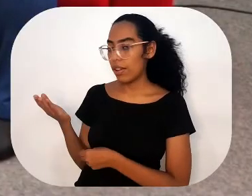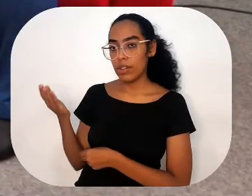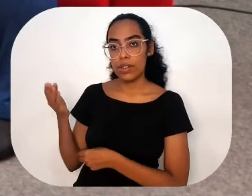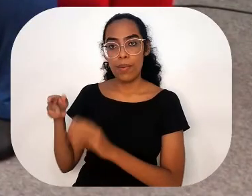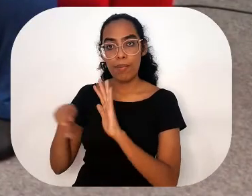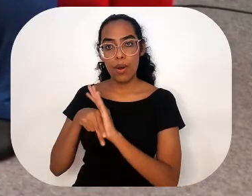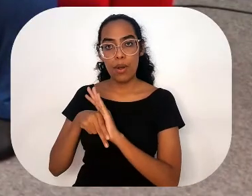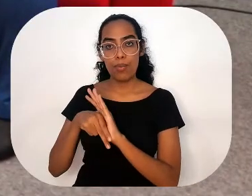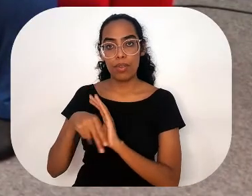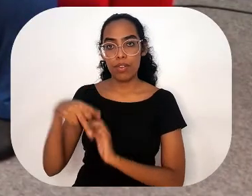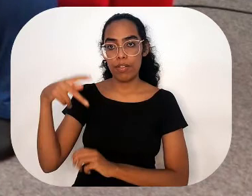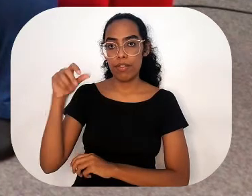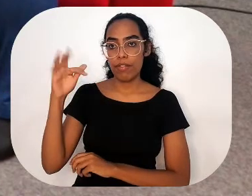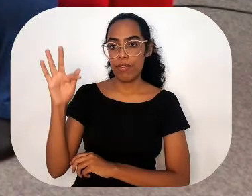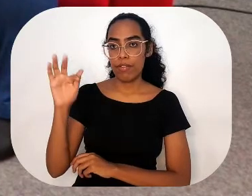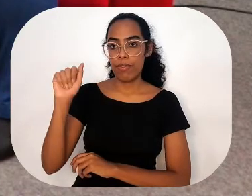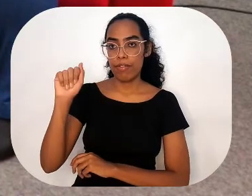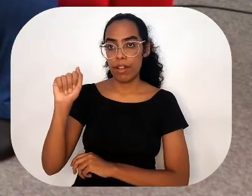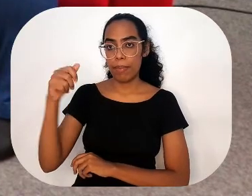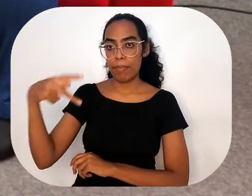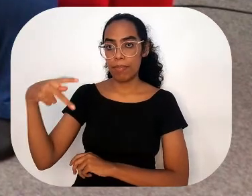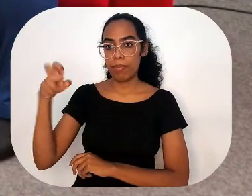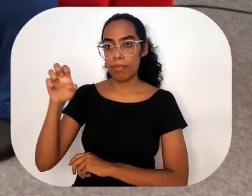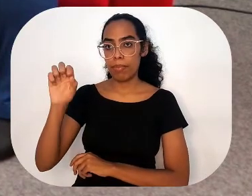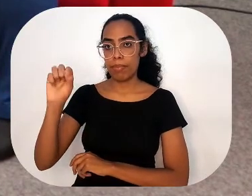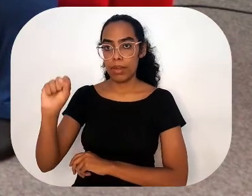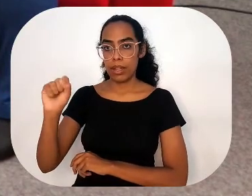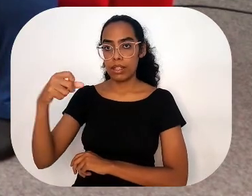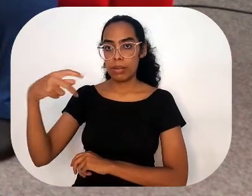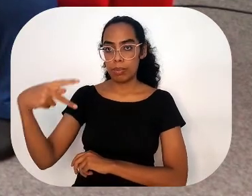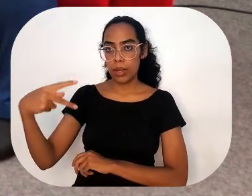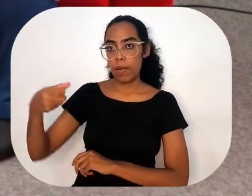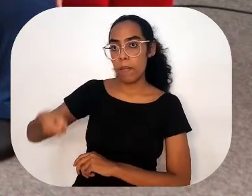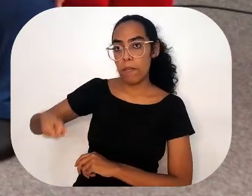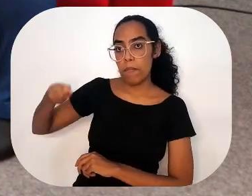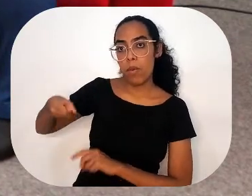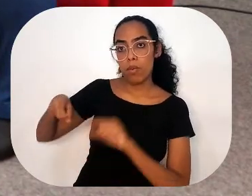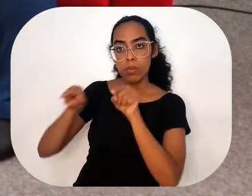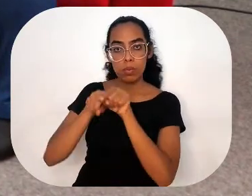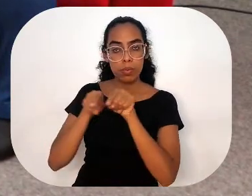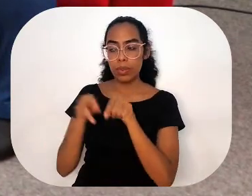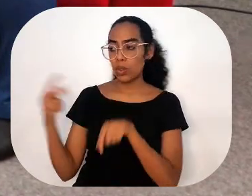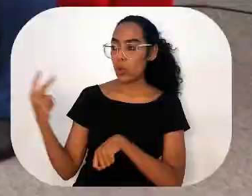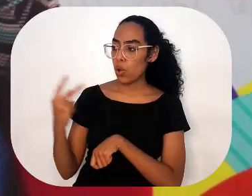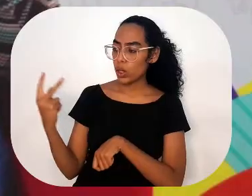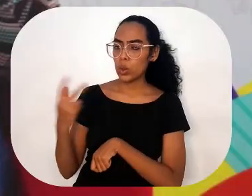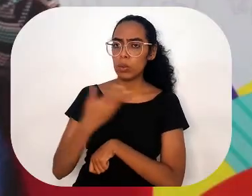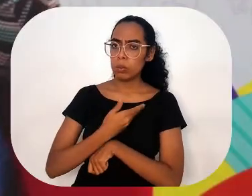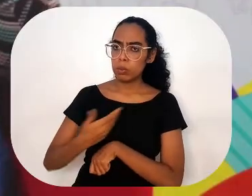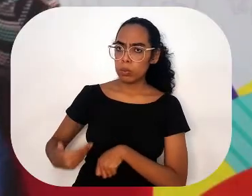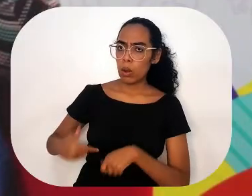e o professor Tiago da fundação Fapesp fundação de pesquisa de São Paulo e